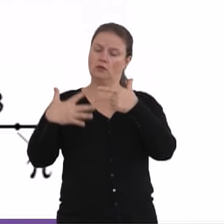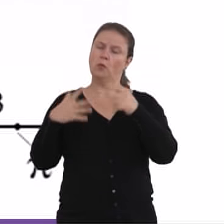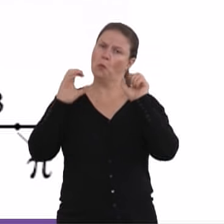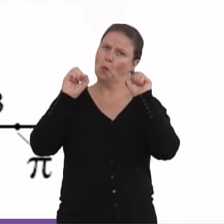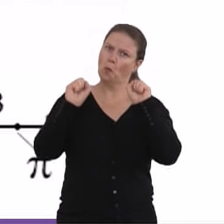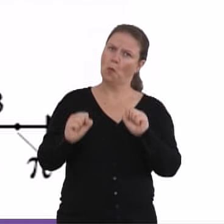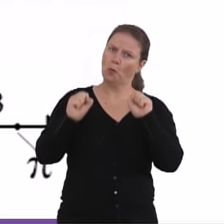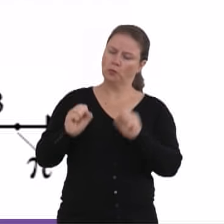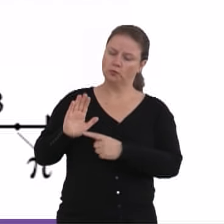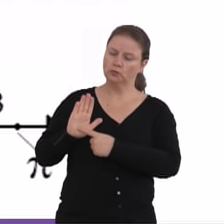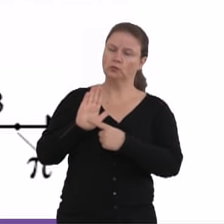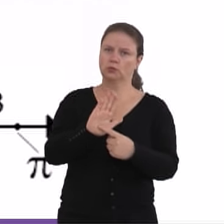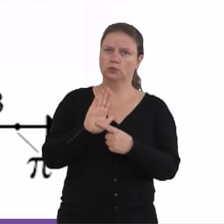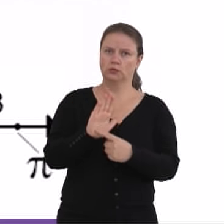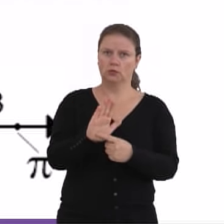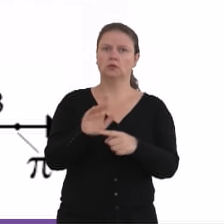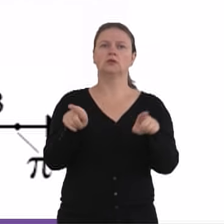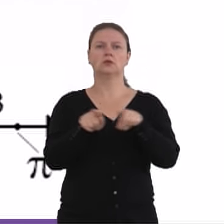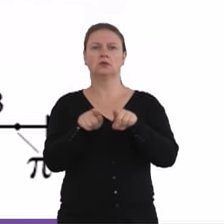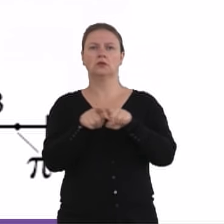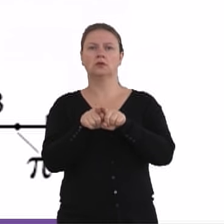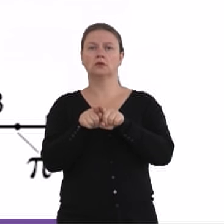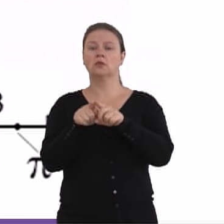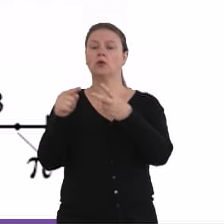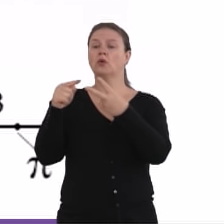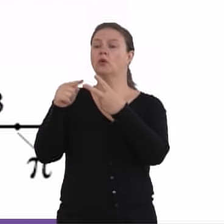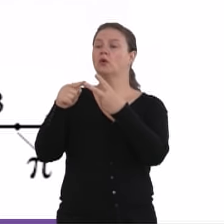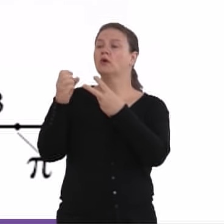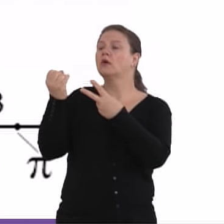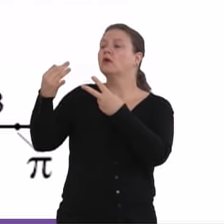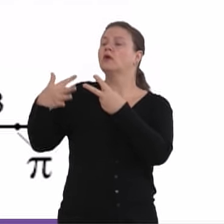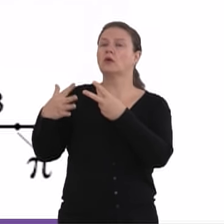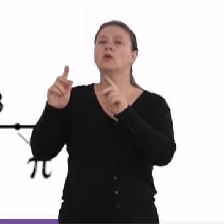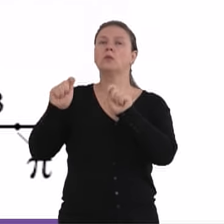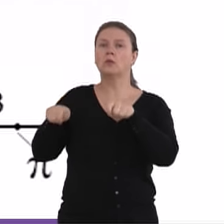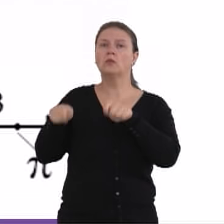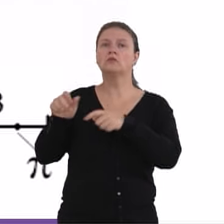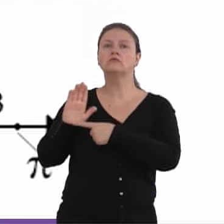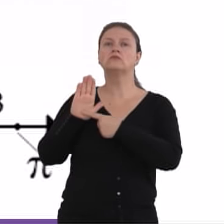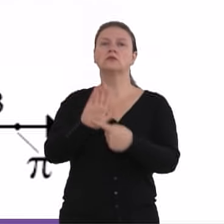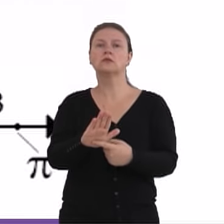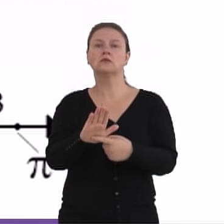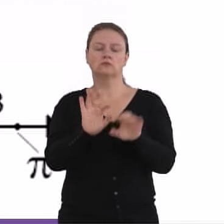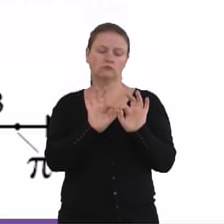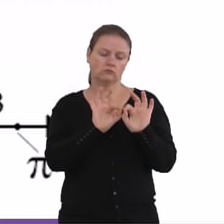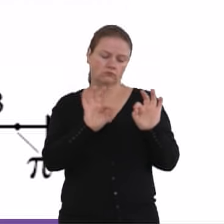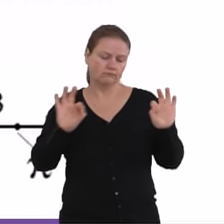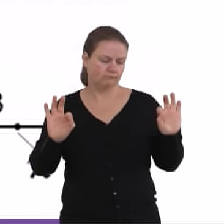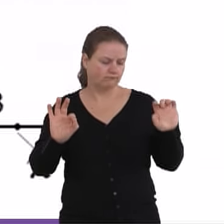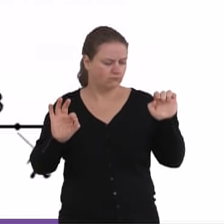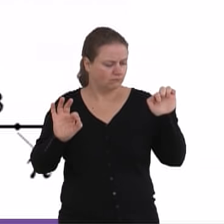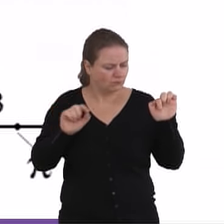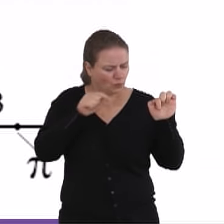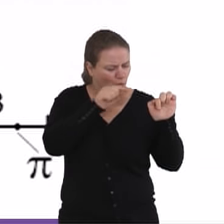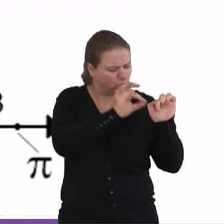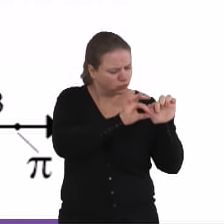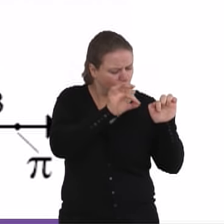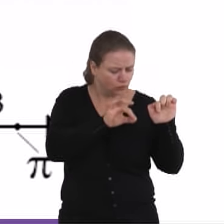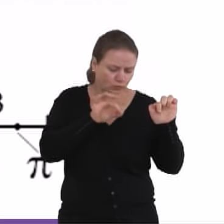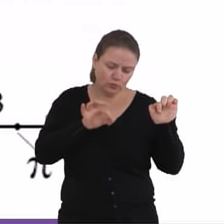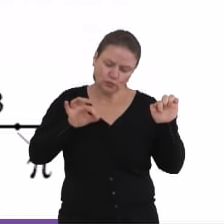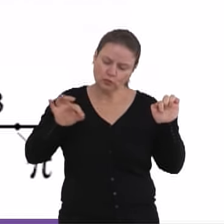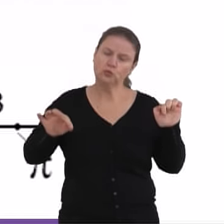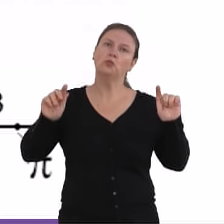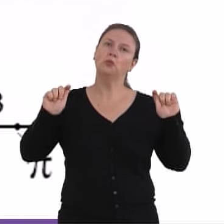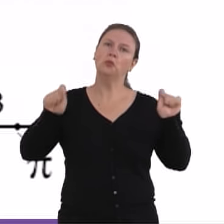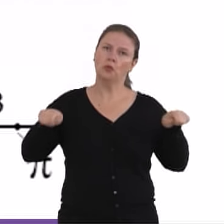ser representados todos os números reais e cada ponto dessa reta pode ser associado a um número racional